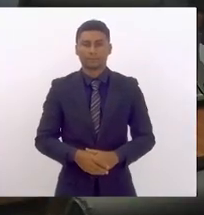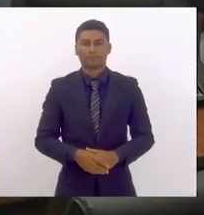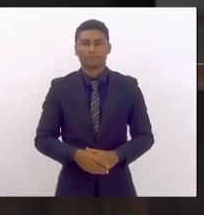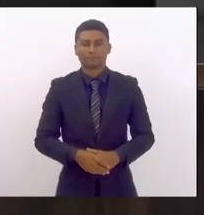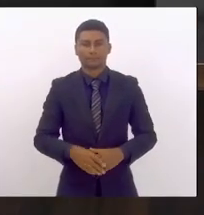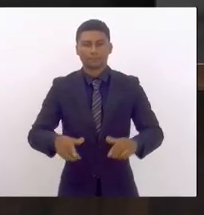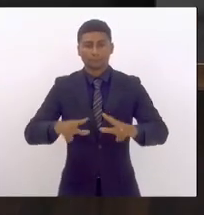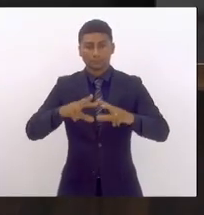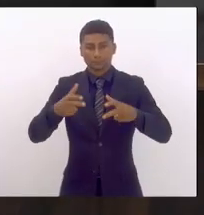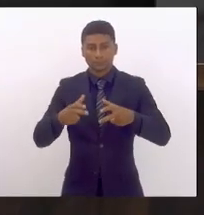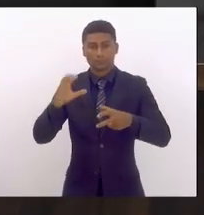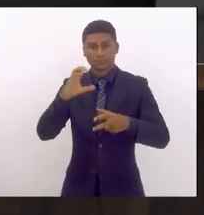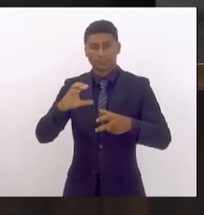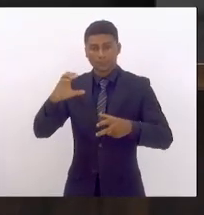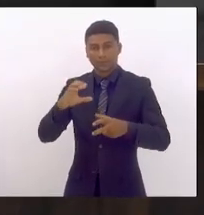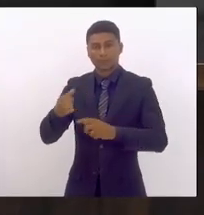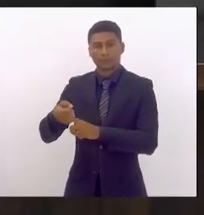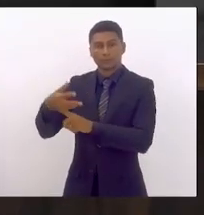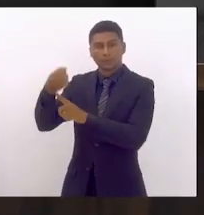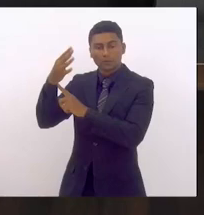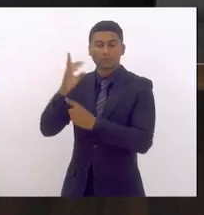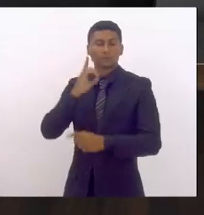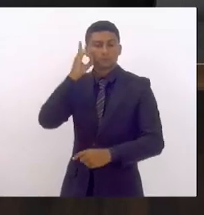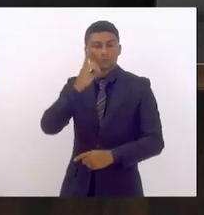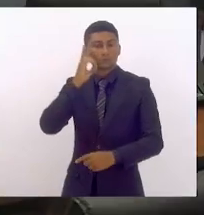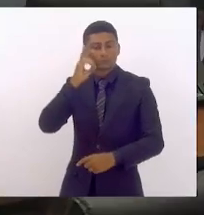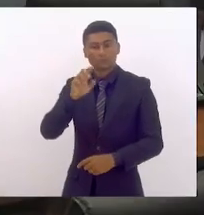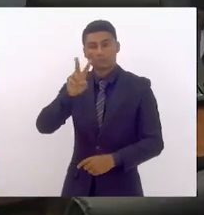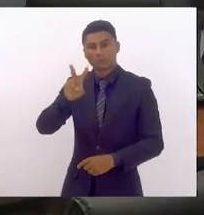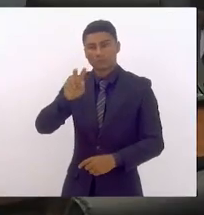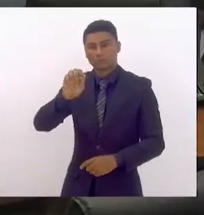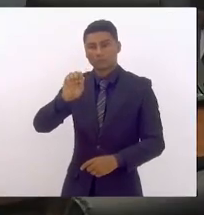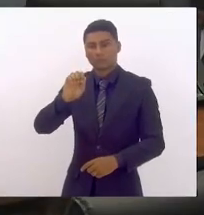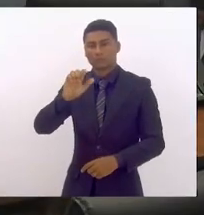pela comissão de ciência e tecnologia deputado valdeck